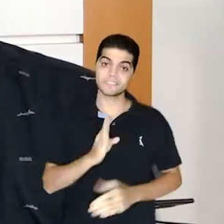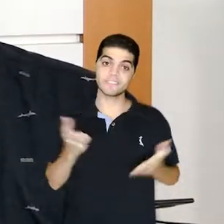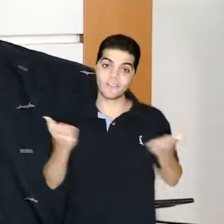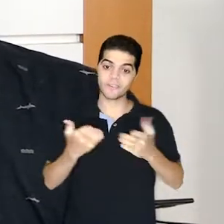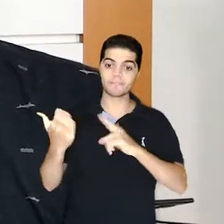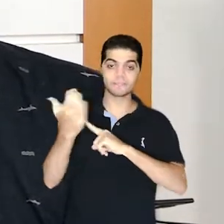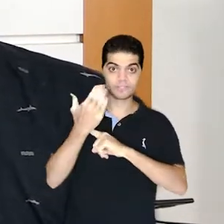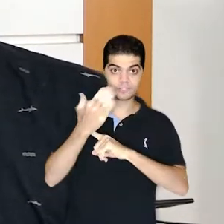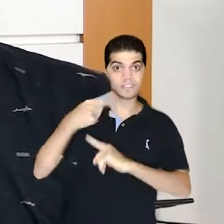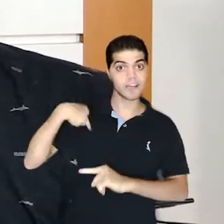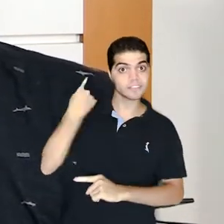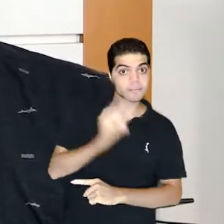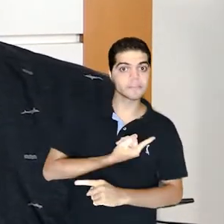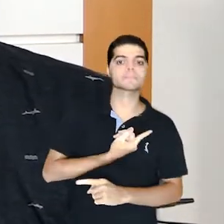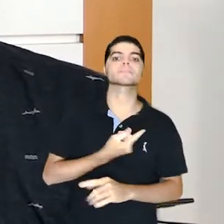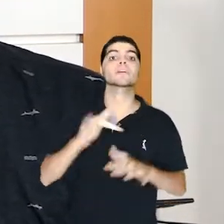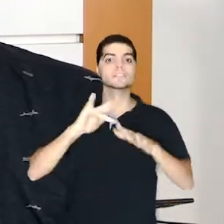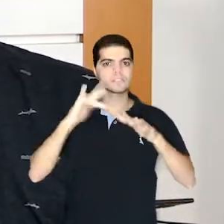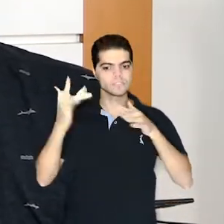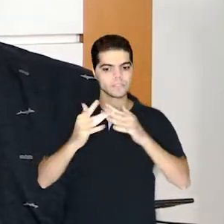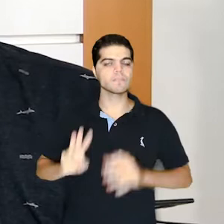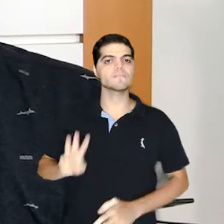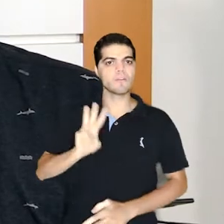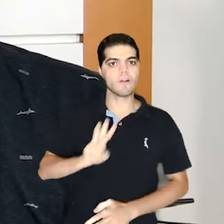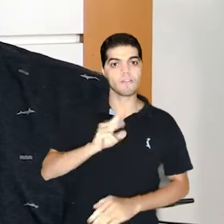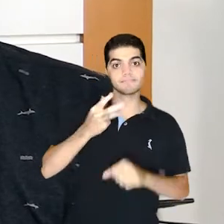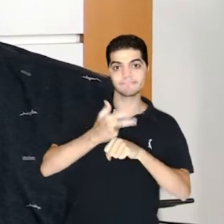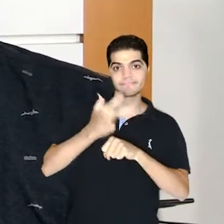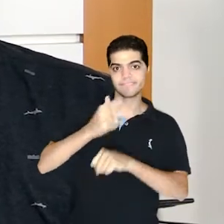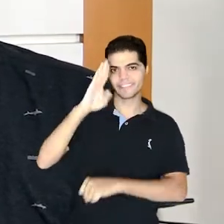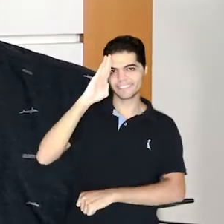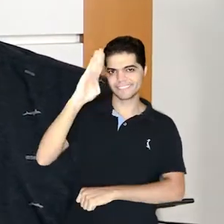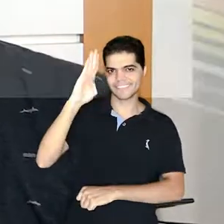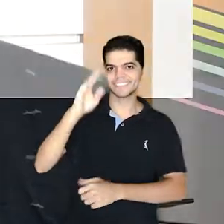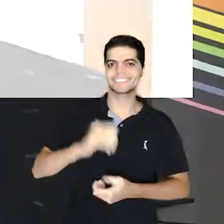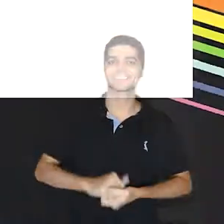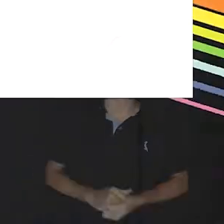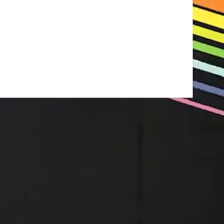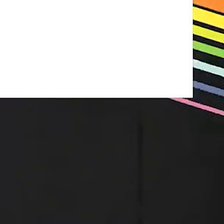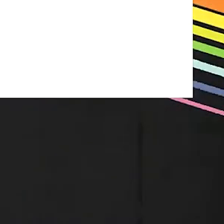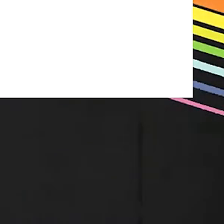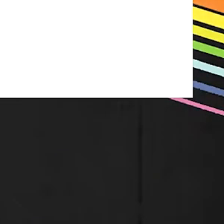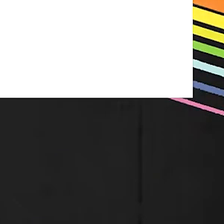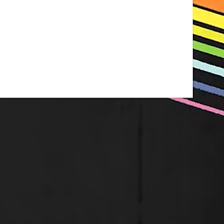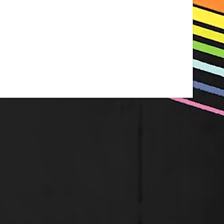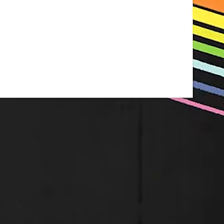esse ano também. As nossas redes sociais vão estar linkadas aqui embaixo também. Até o próximo vídeo e tchau, tchau!